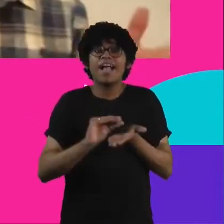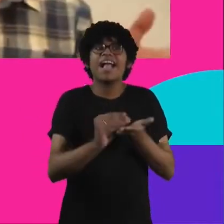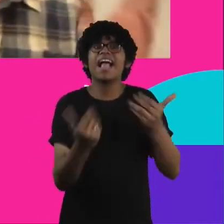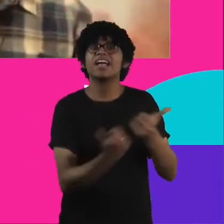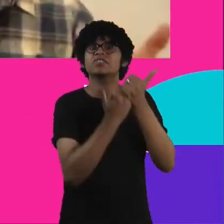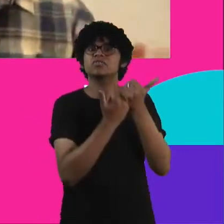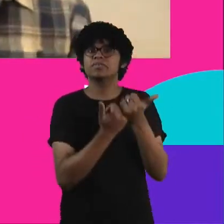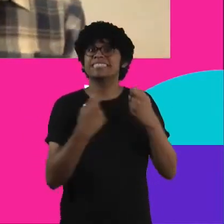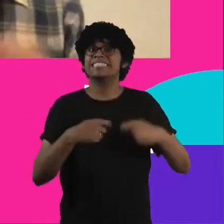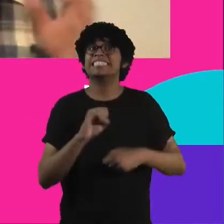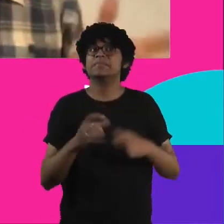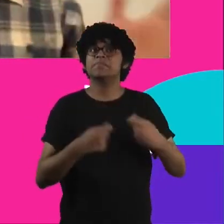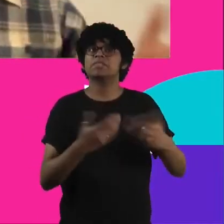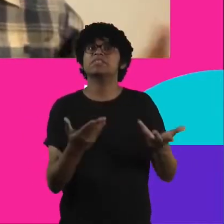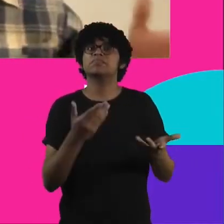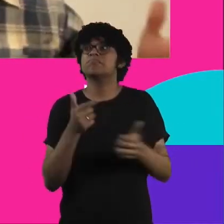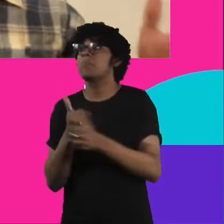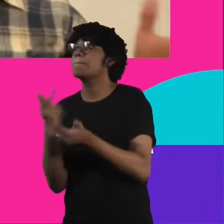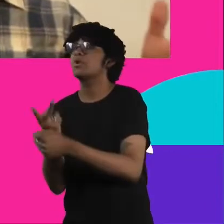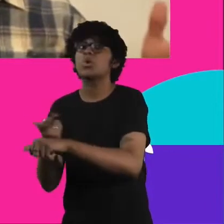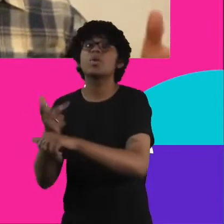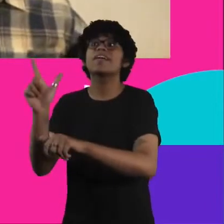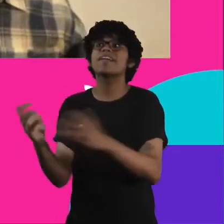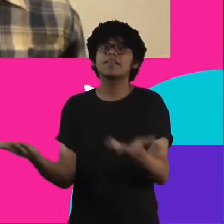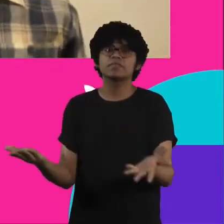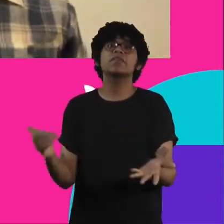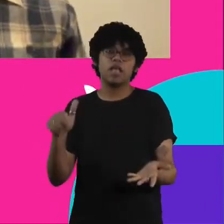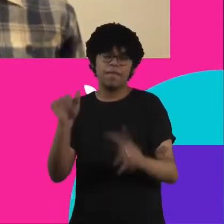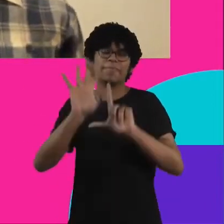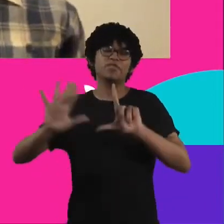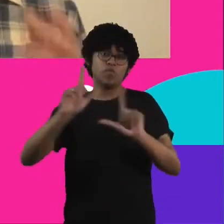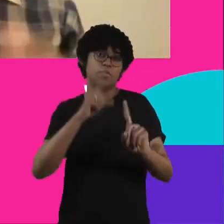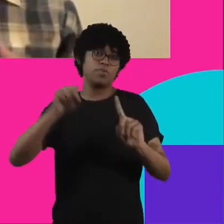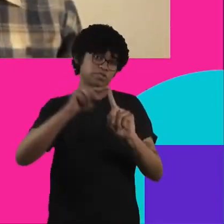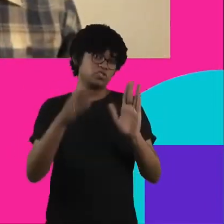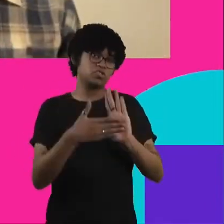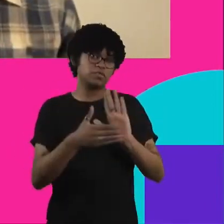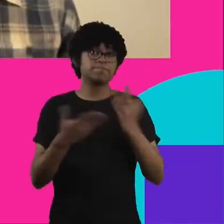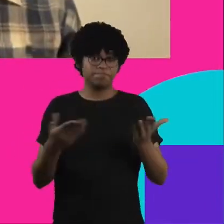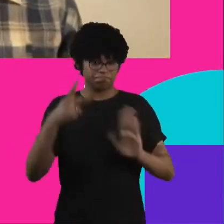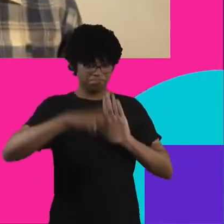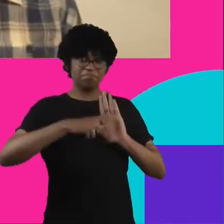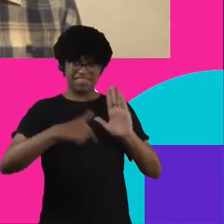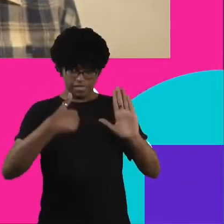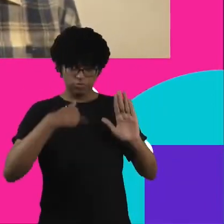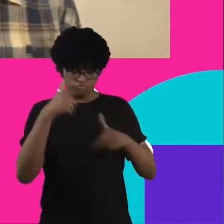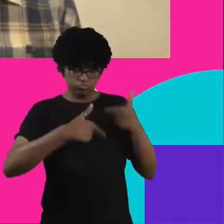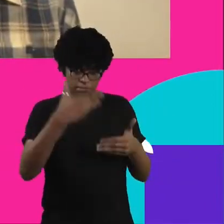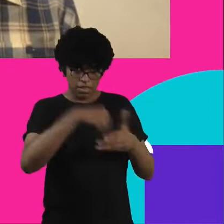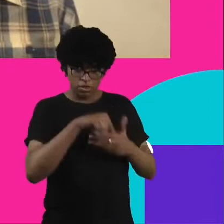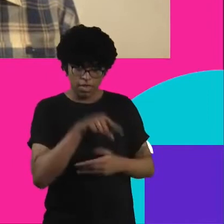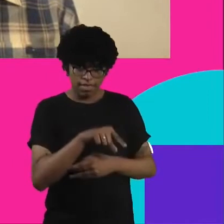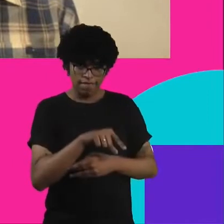reunirem e falar sobre os dados, porque as pessoas não tinham um lugar. Então, a Data.org é justamente essa plataforma.